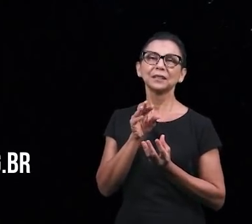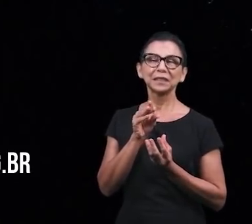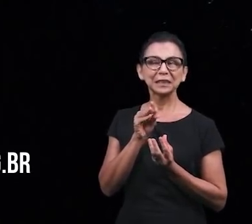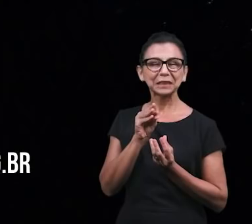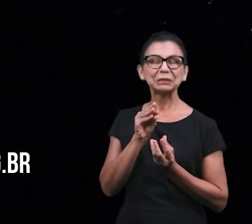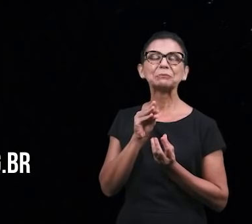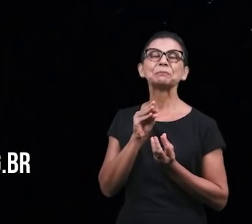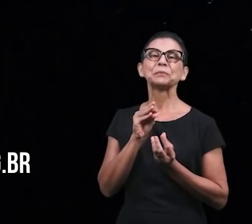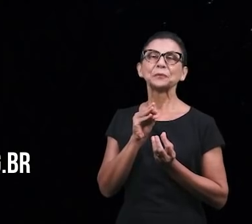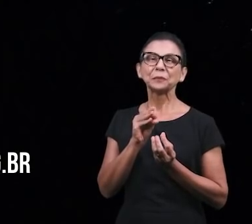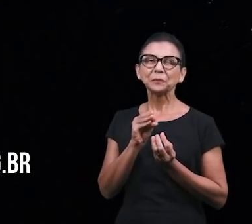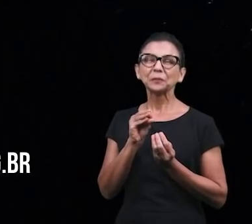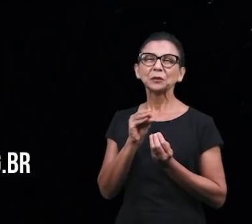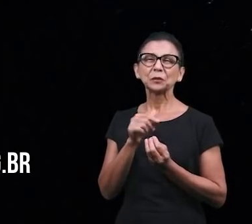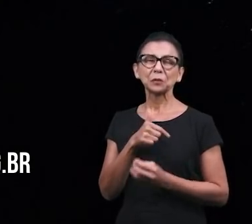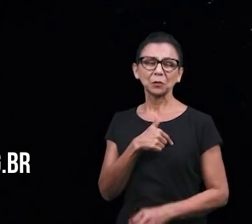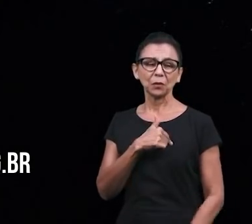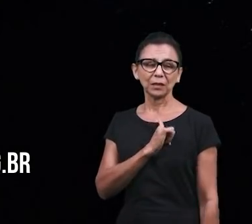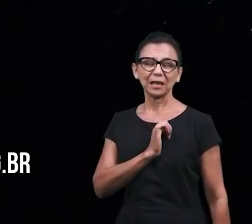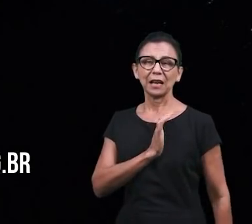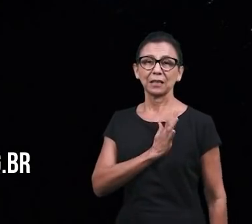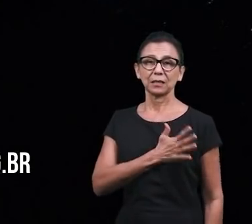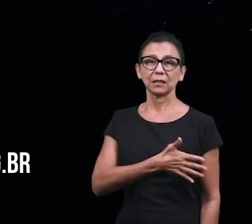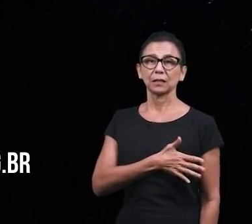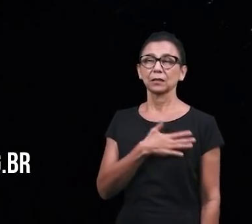acalma o